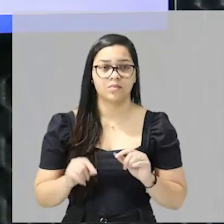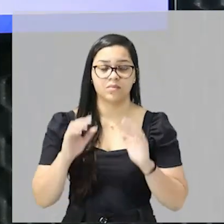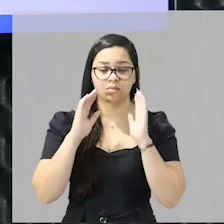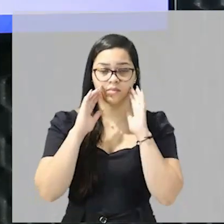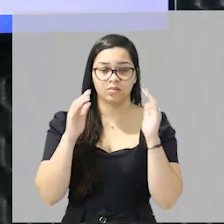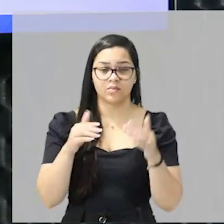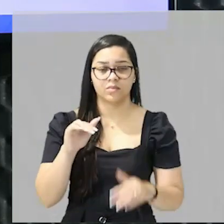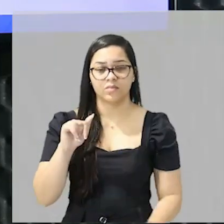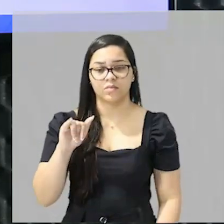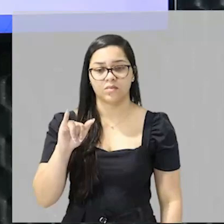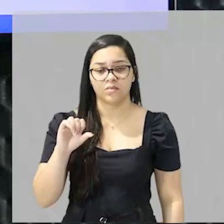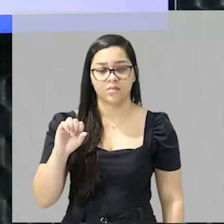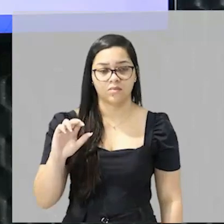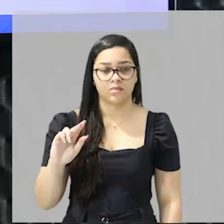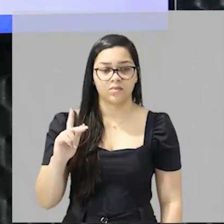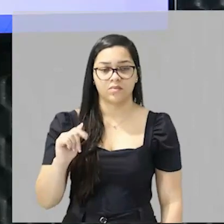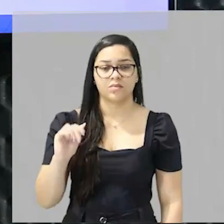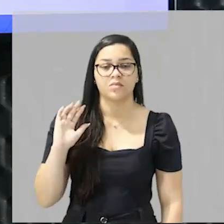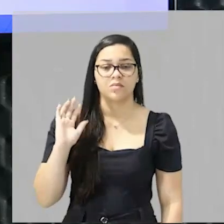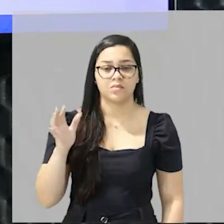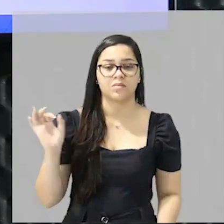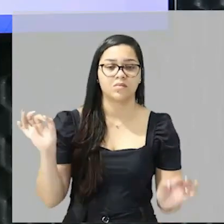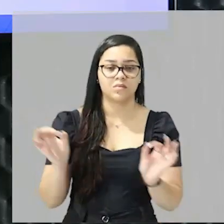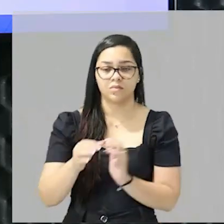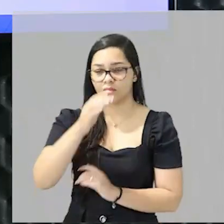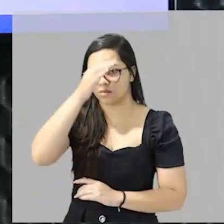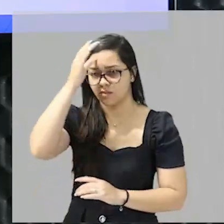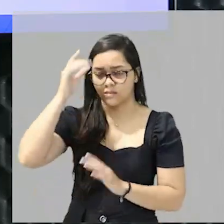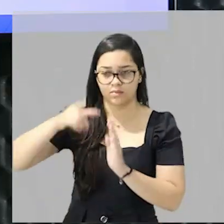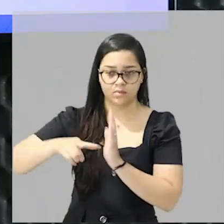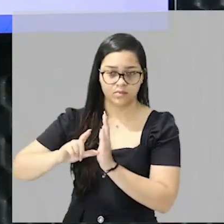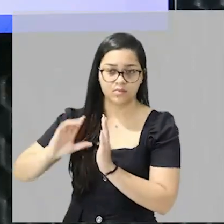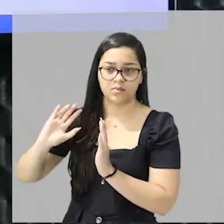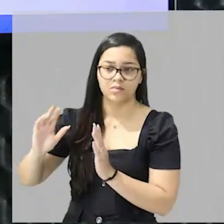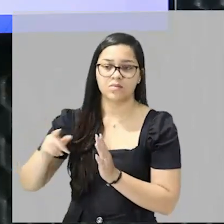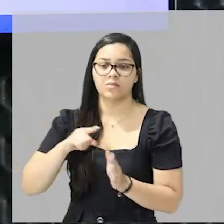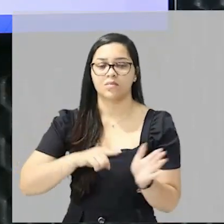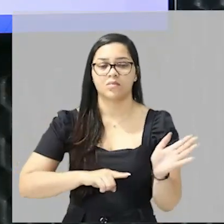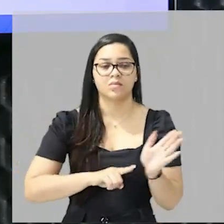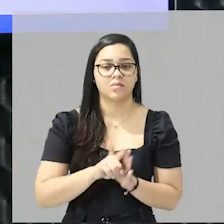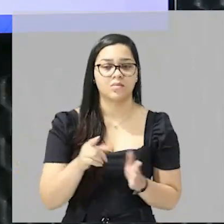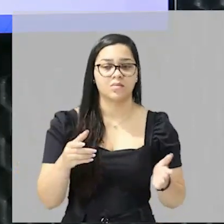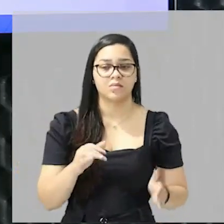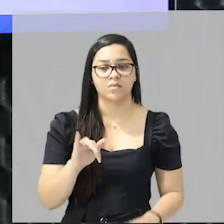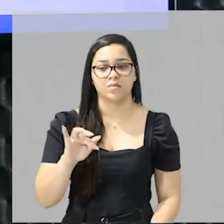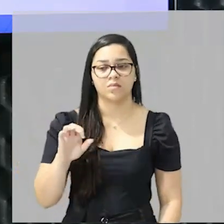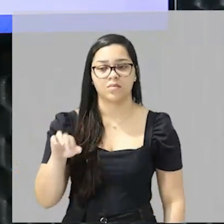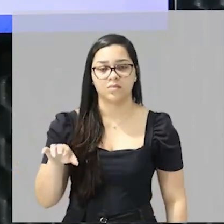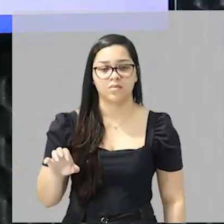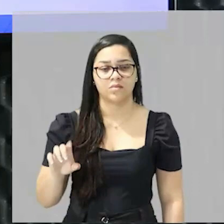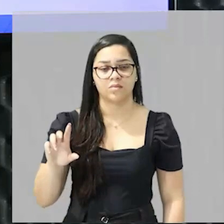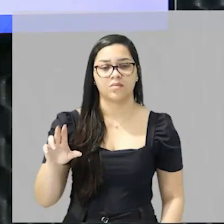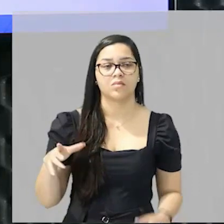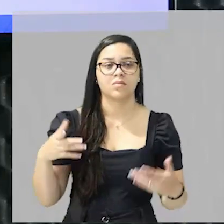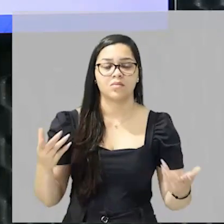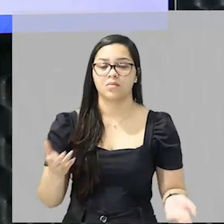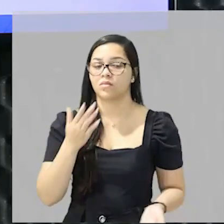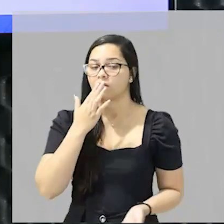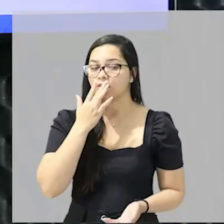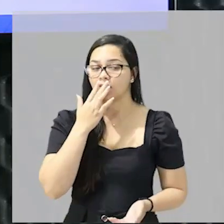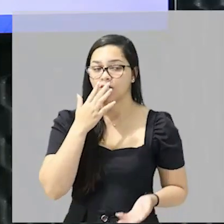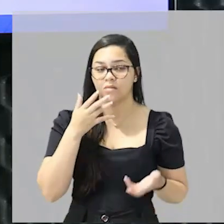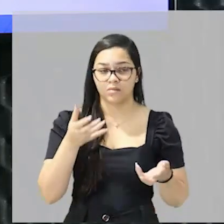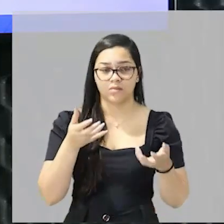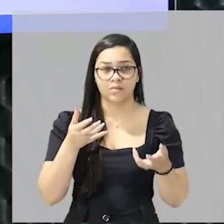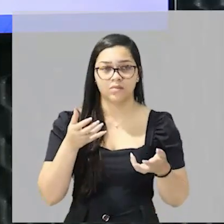Aisha. A Aisha terminou com o cliente anterior e ela pergunta para a Ifemelo qual é a cor que ela quer